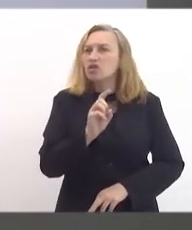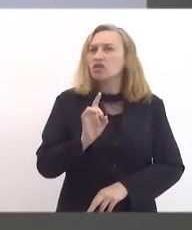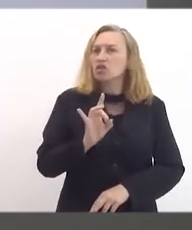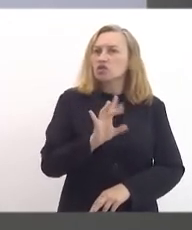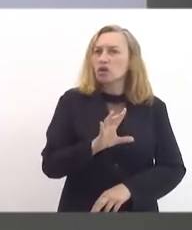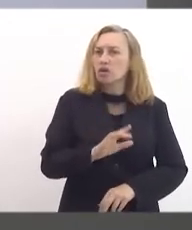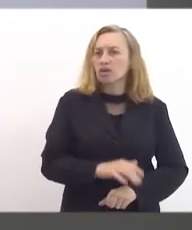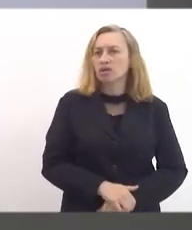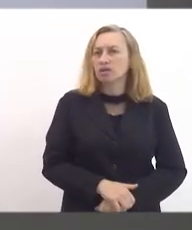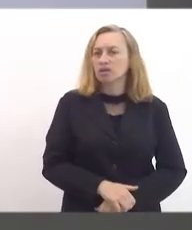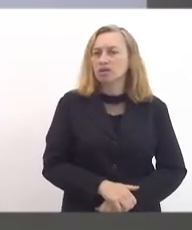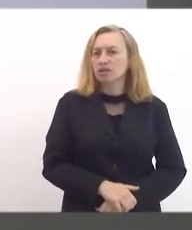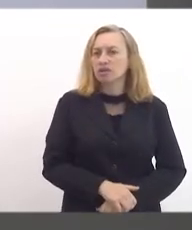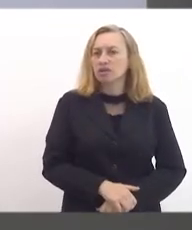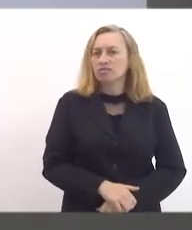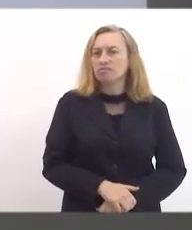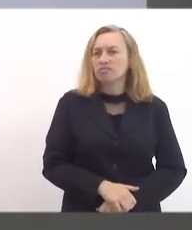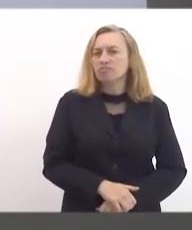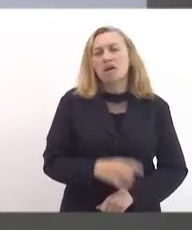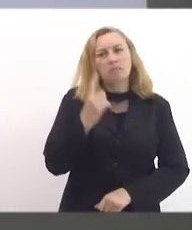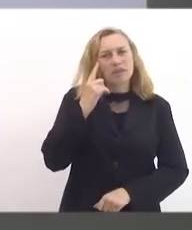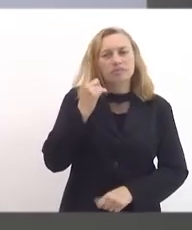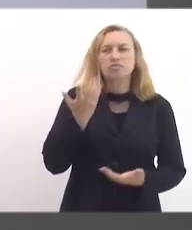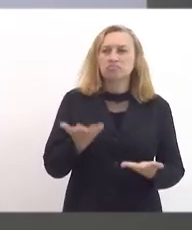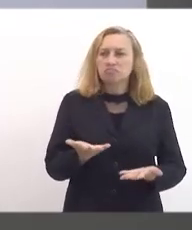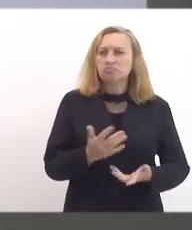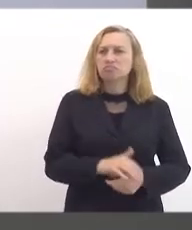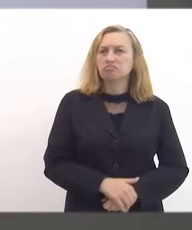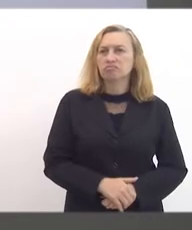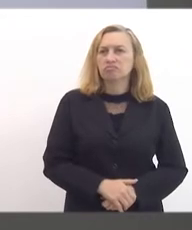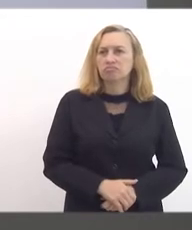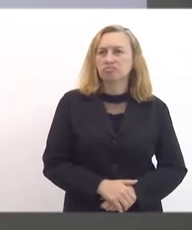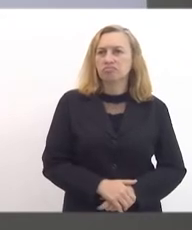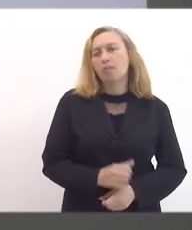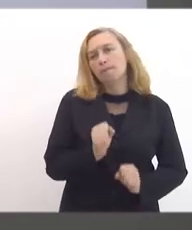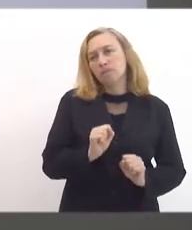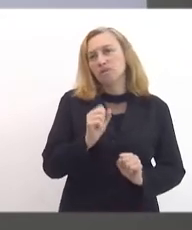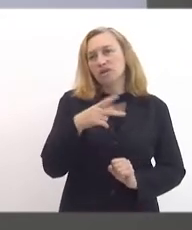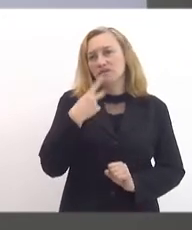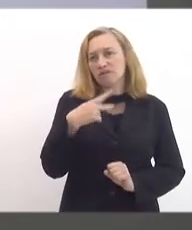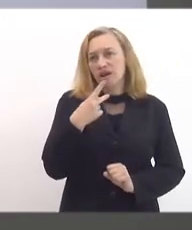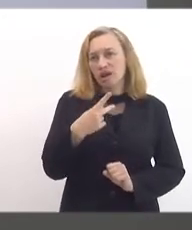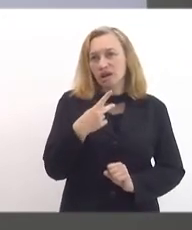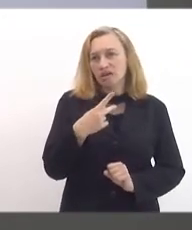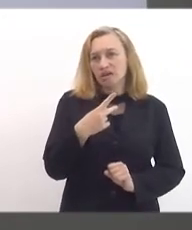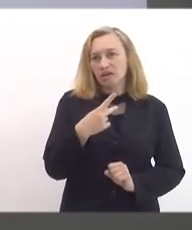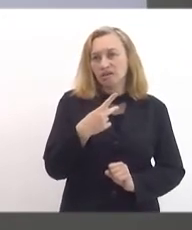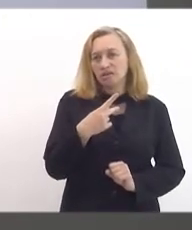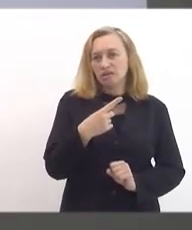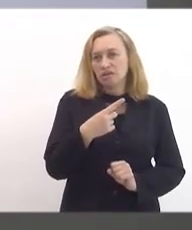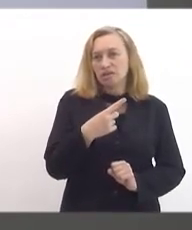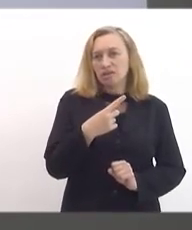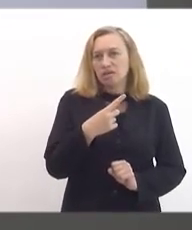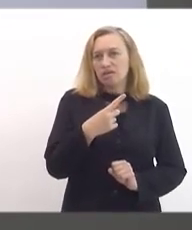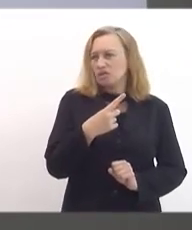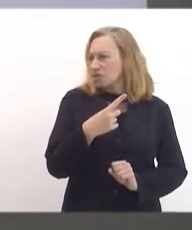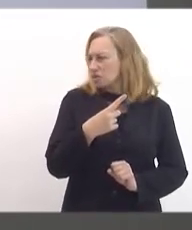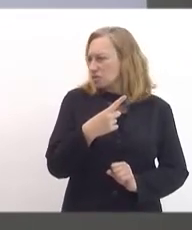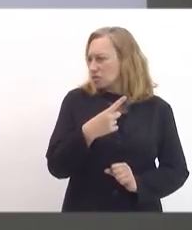aquela hipótese né que eu chamaria sendo um benefício Coringa